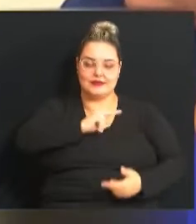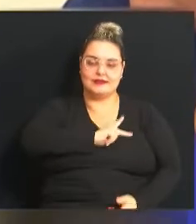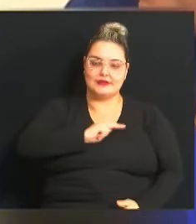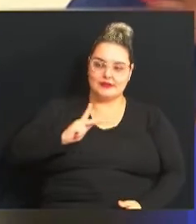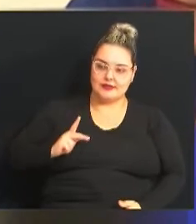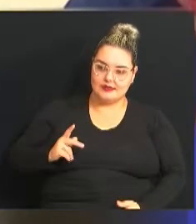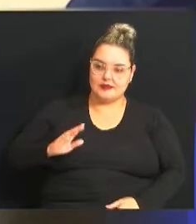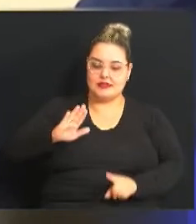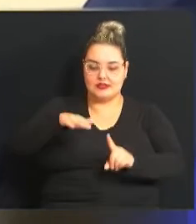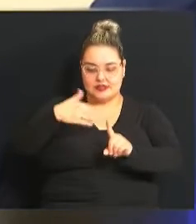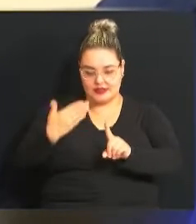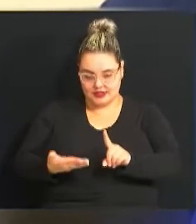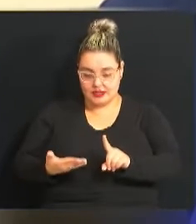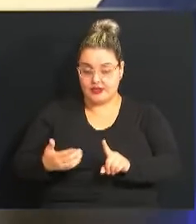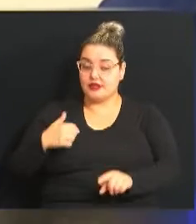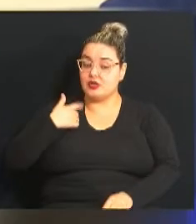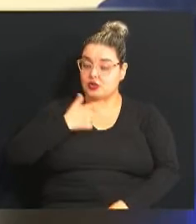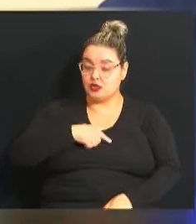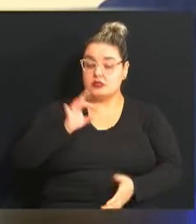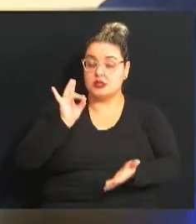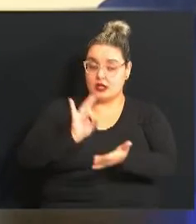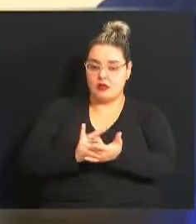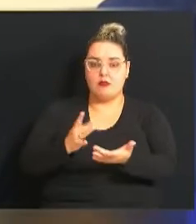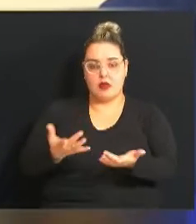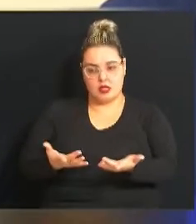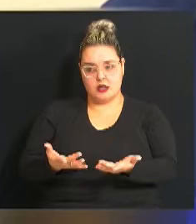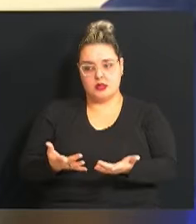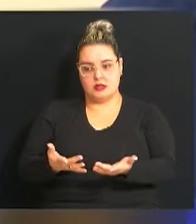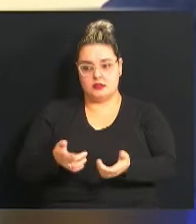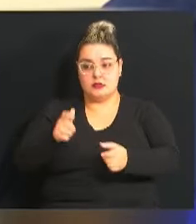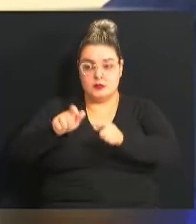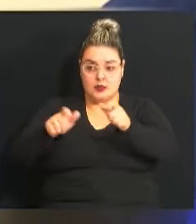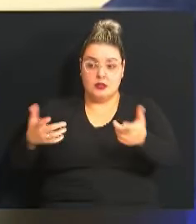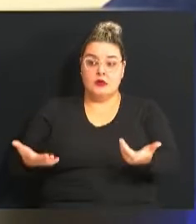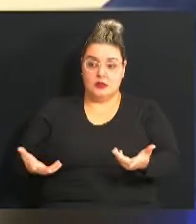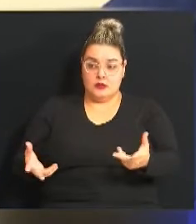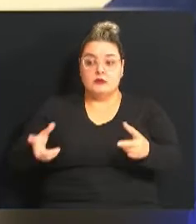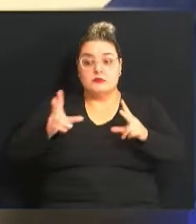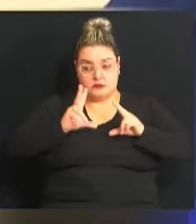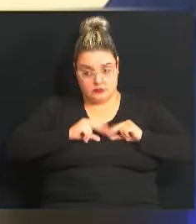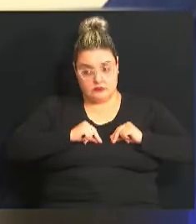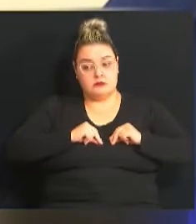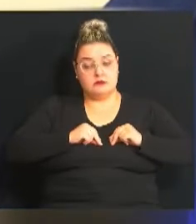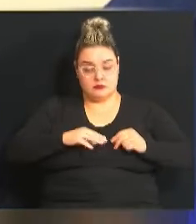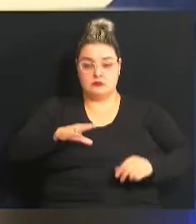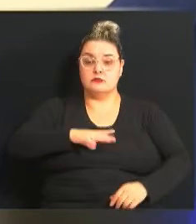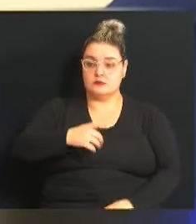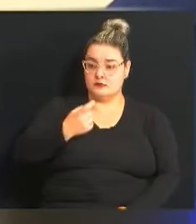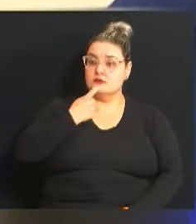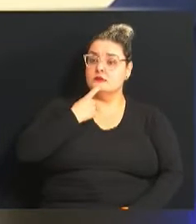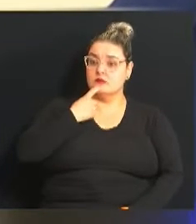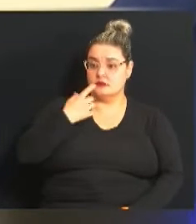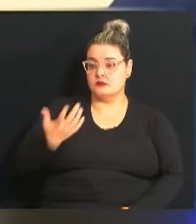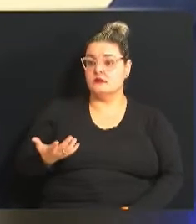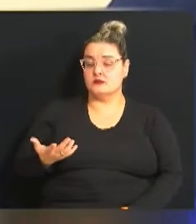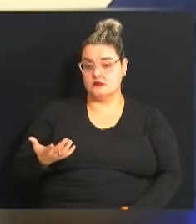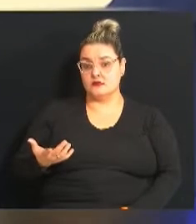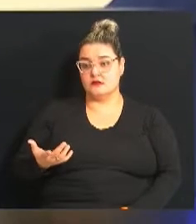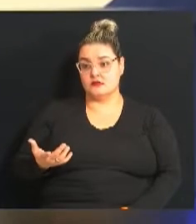honraria, que a gente realmente é aquelas pessoas que são merecedoras na cidade de Campinas, ter o